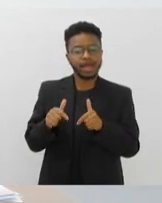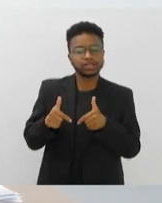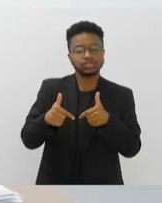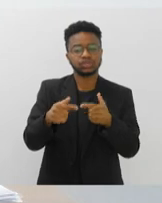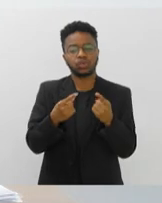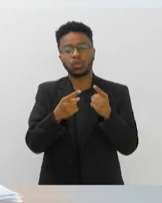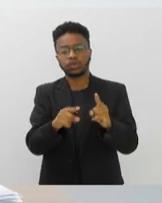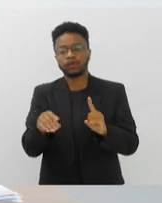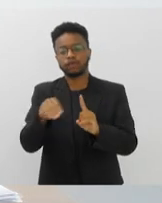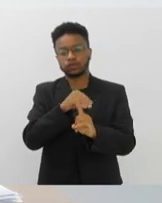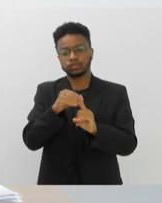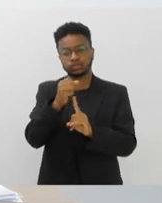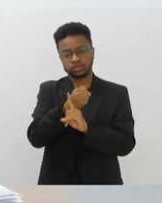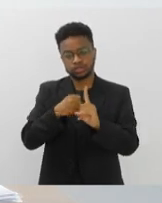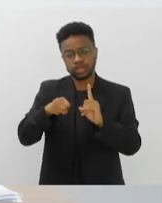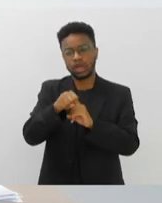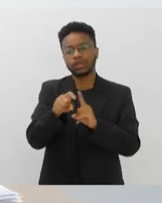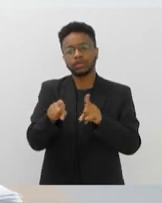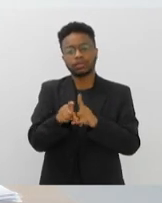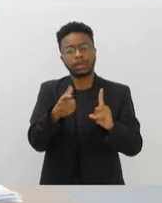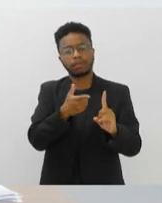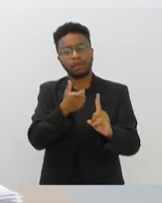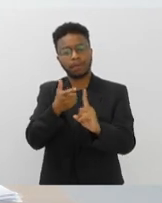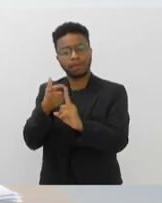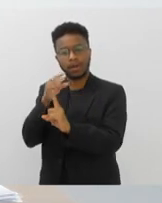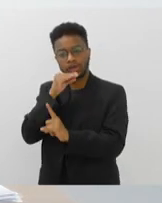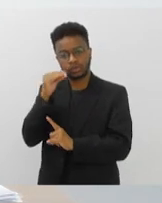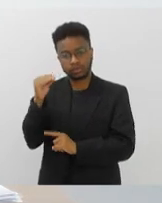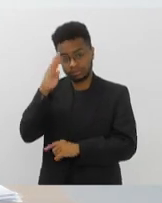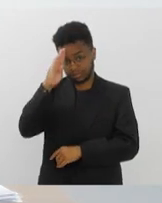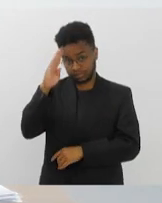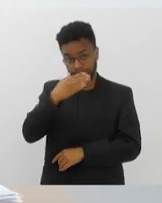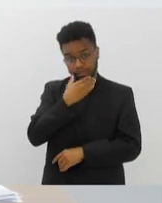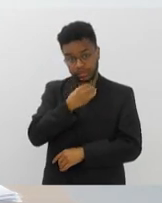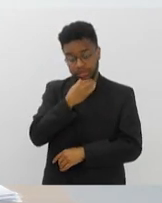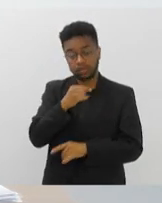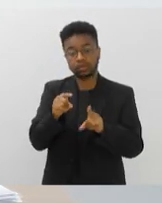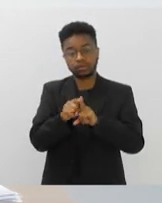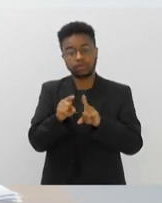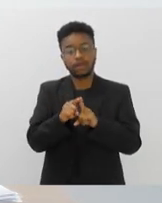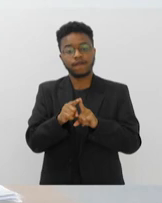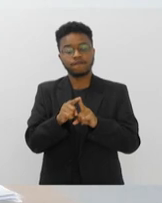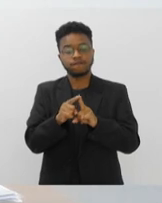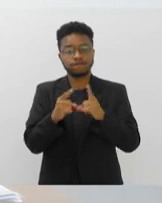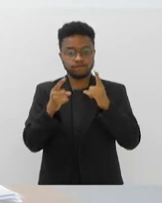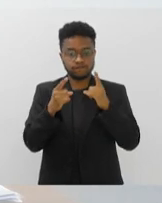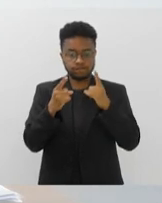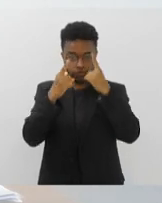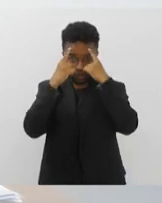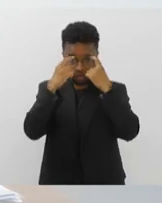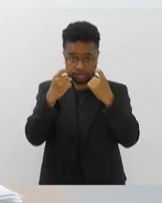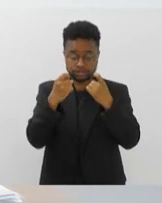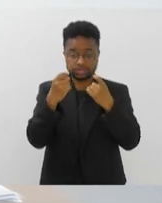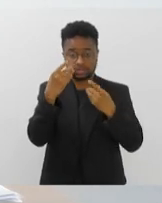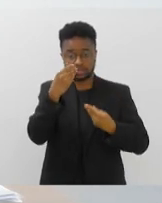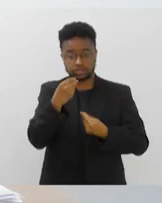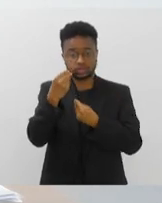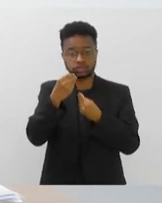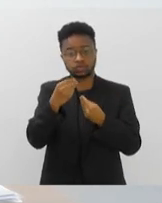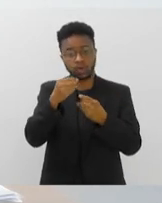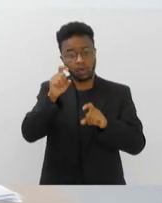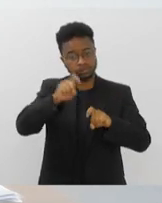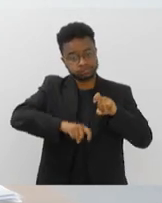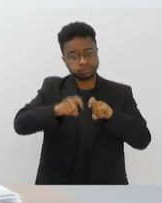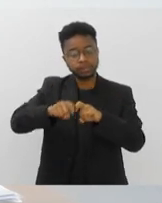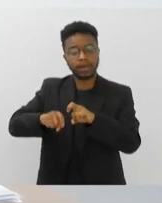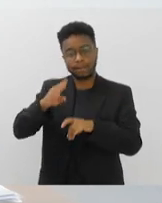homicídios de adolescentes principalmente de meninos né e a violência sexual que atinge principalmente meninas então a gente precisa quando fala de